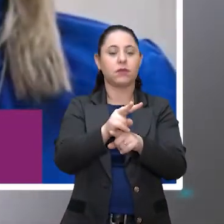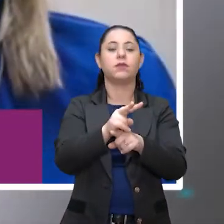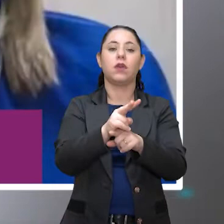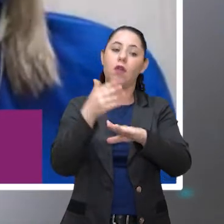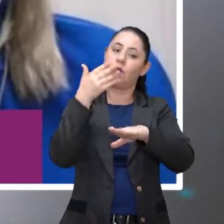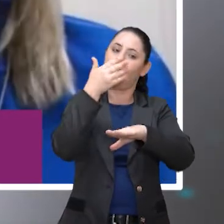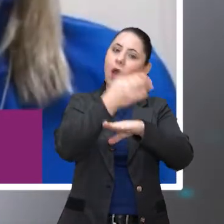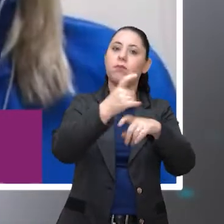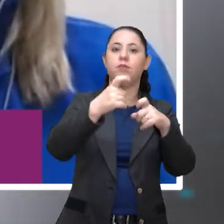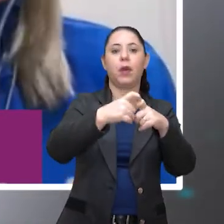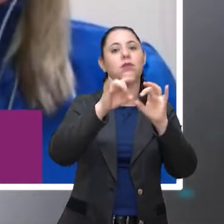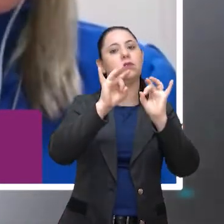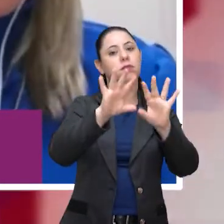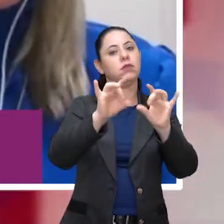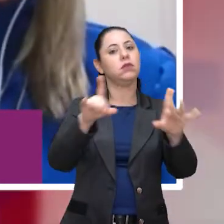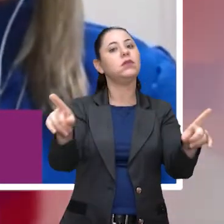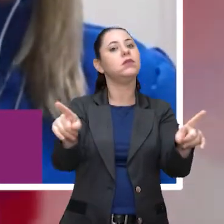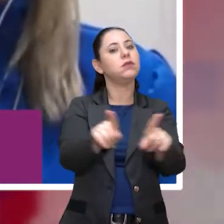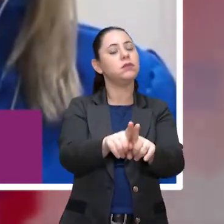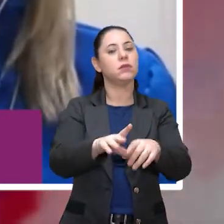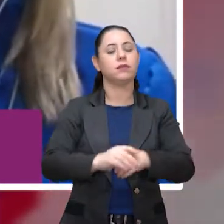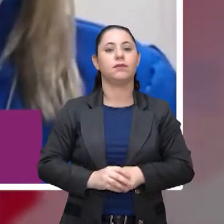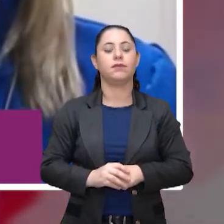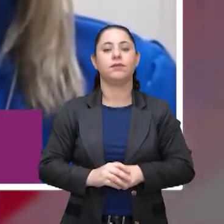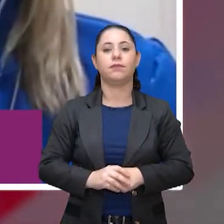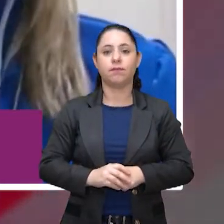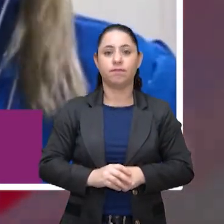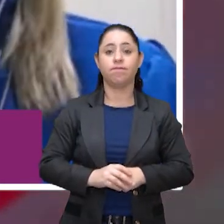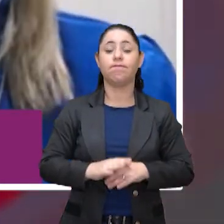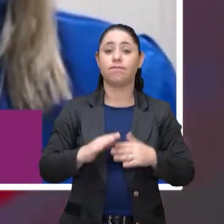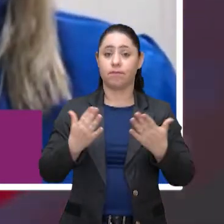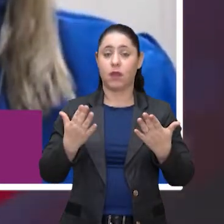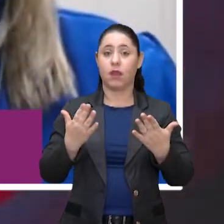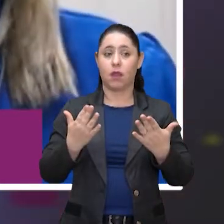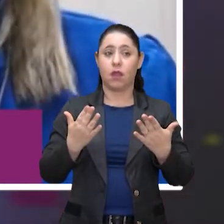e rotina de visitação ao especialista.